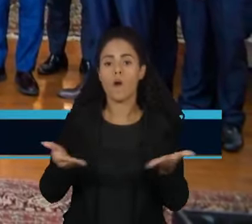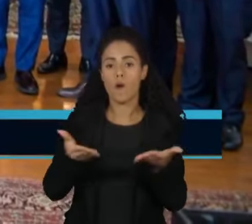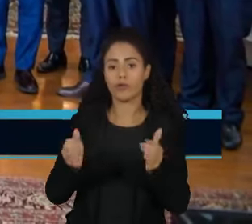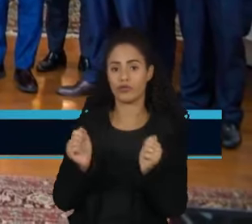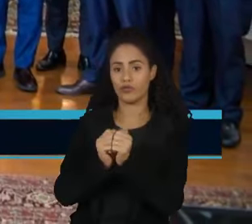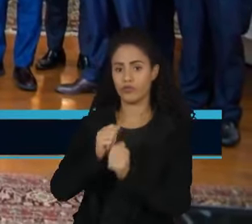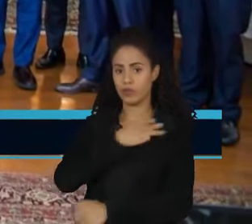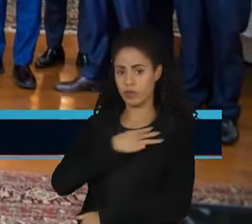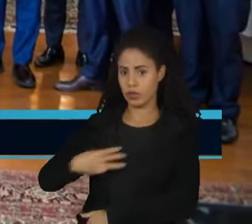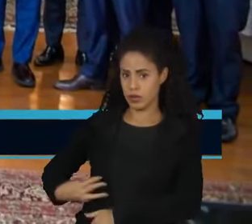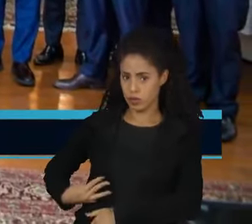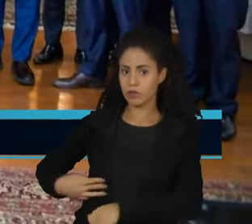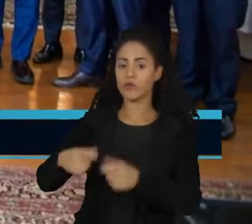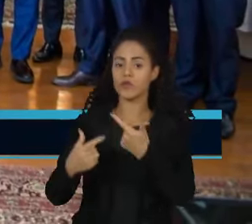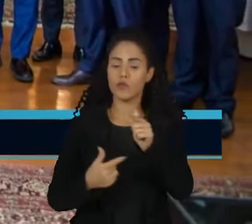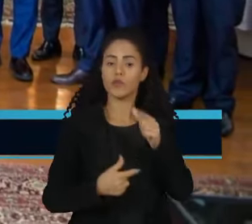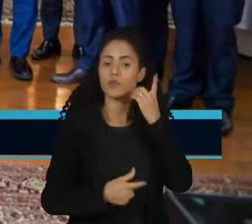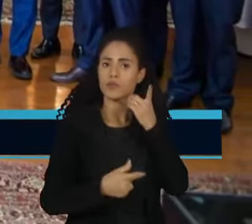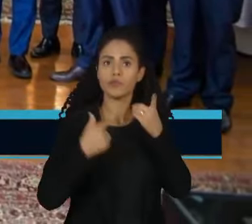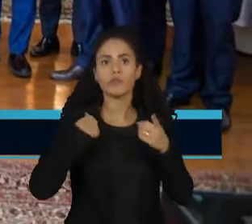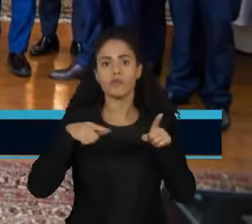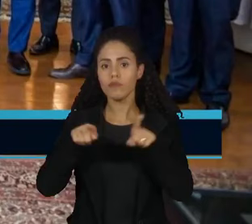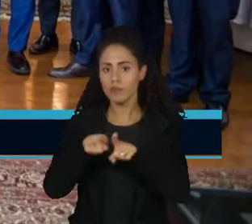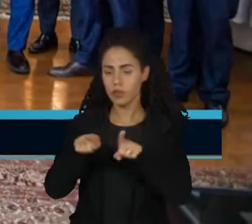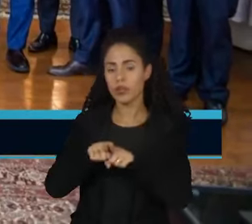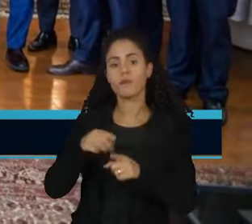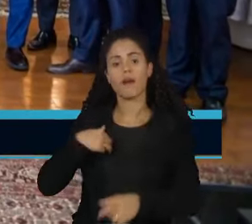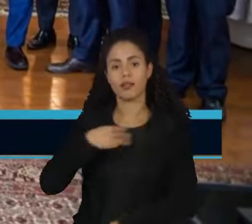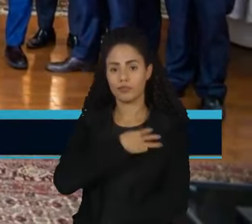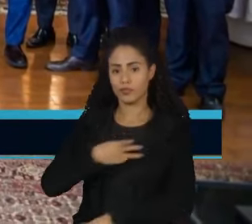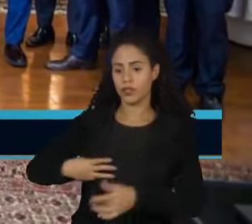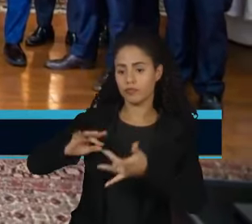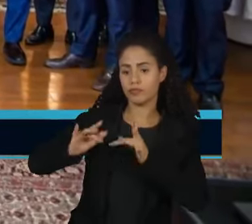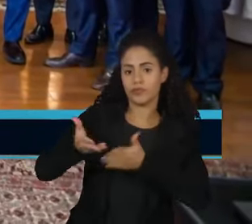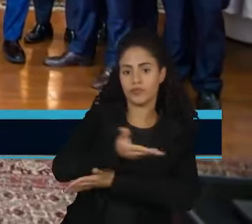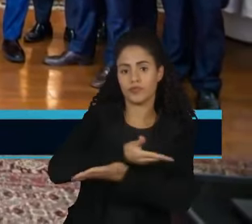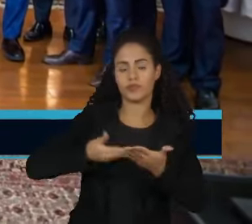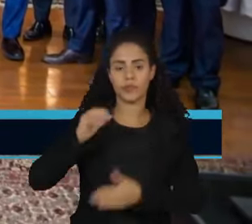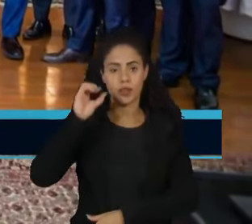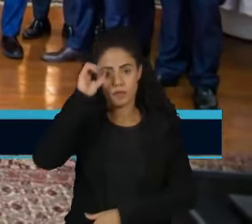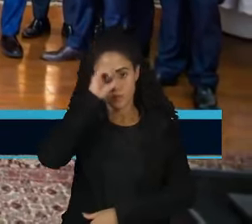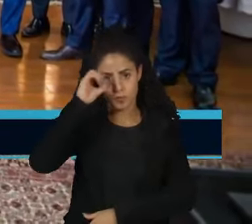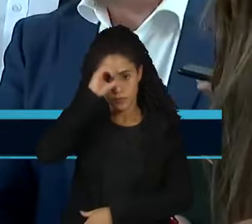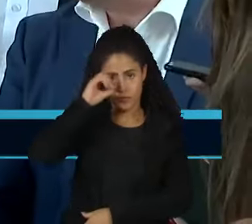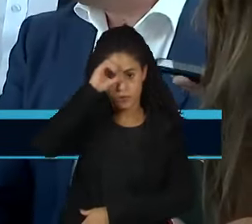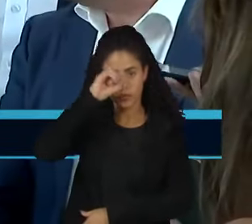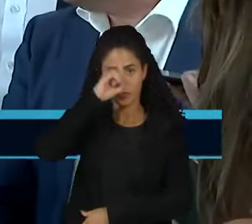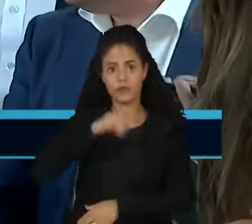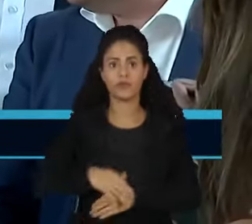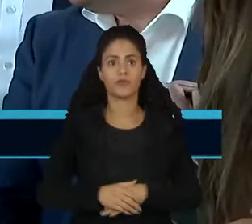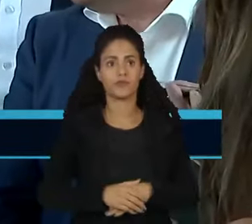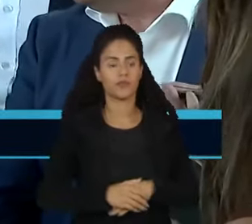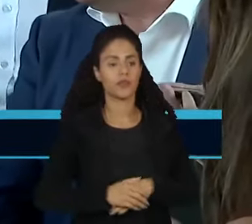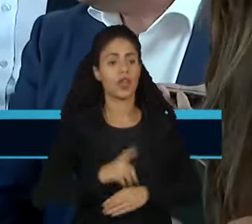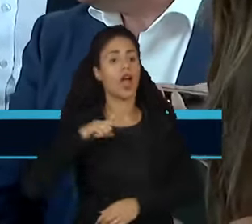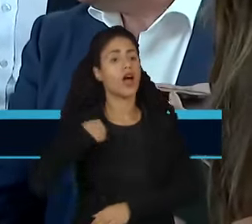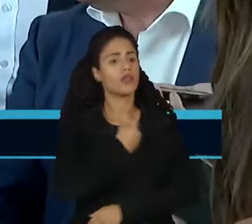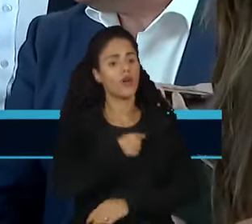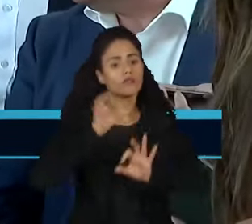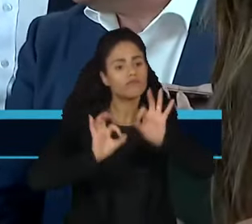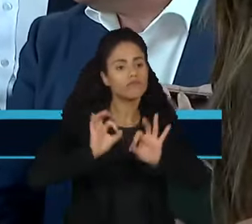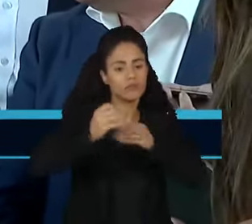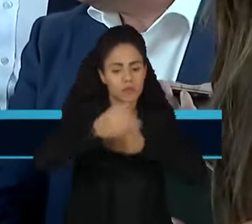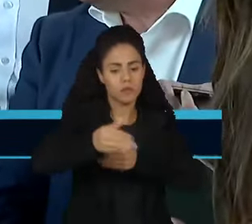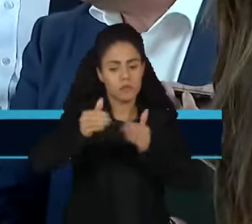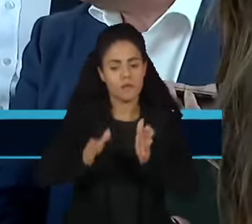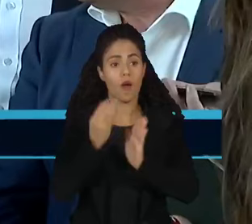da Fazenda, Fernando Haddad, e com o ministro das Relações Institucionais, Alexandre Padilha. Nós temos a cesta básica com alíquota